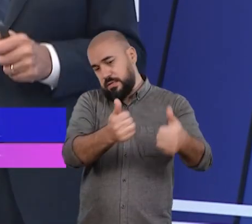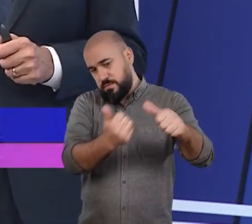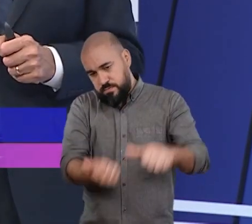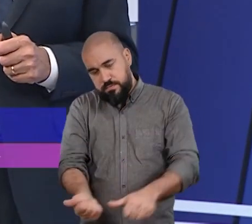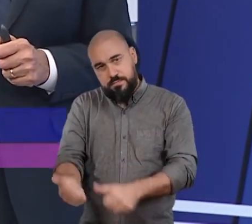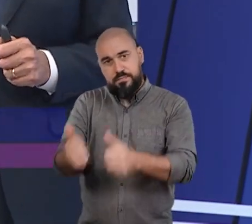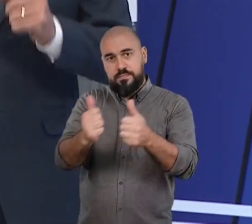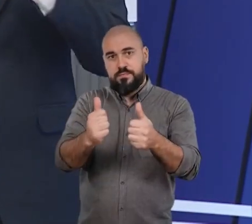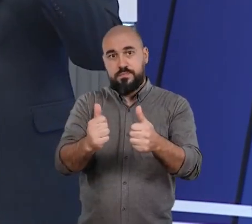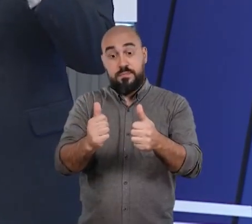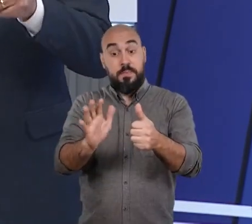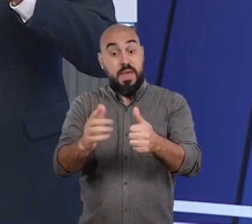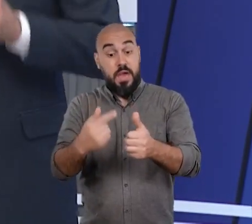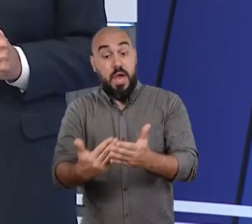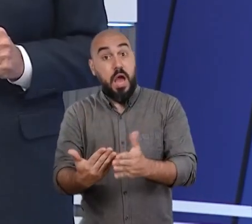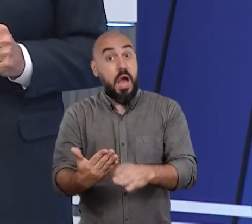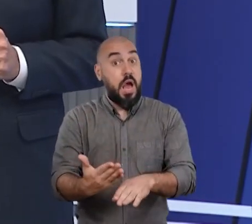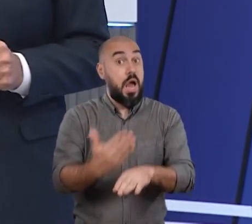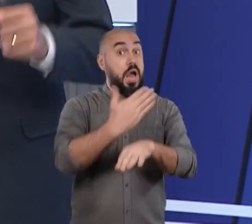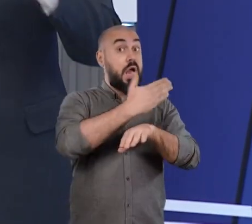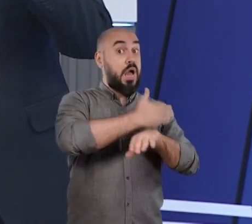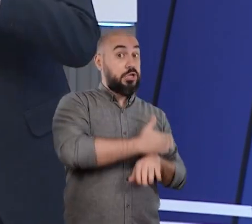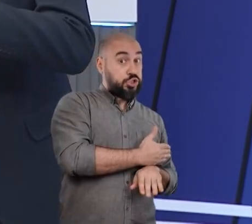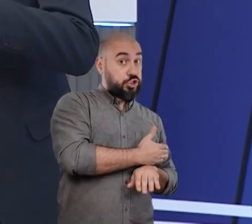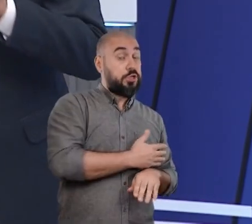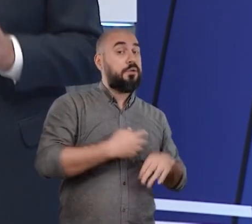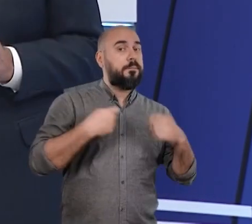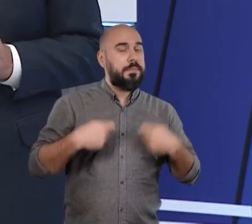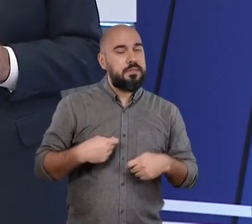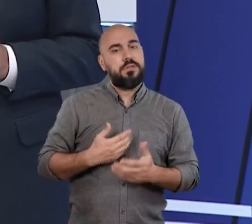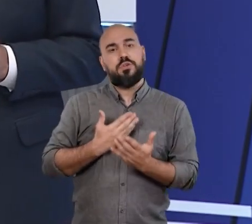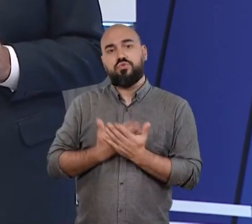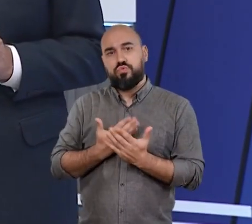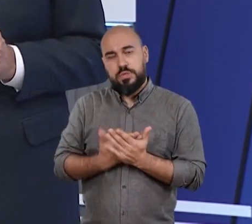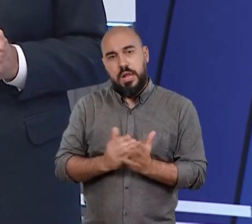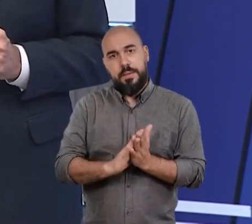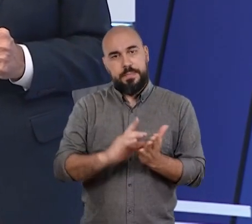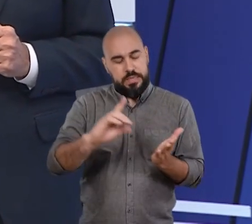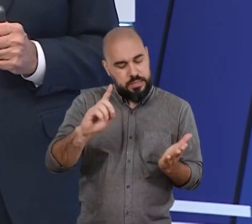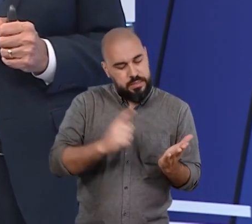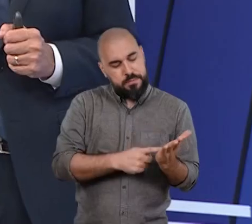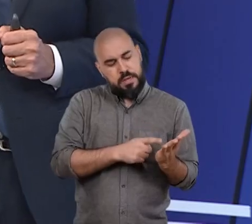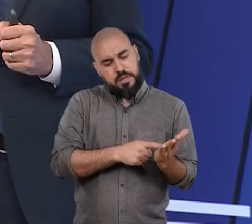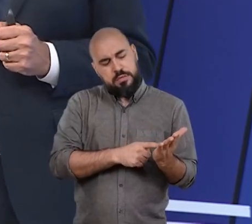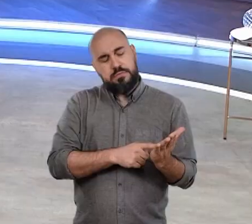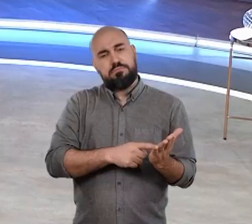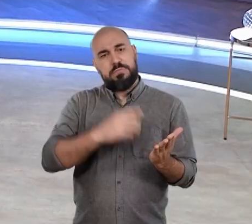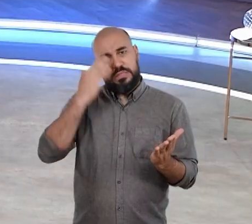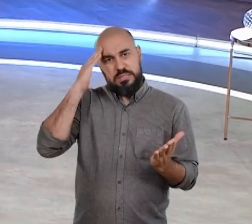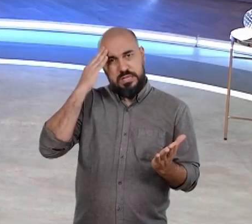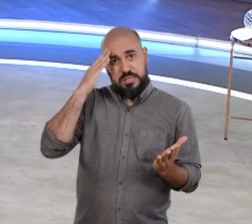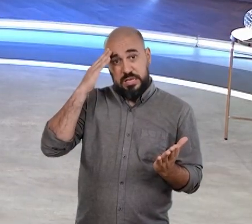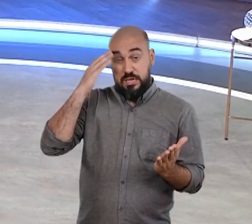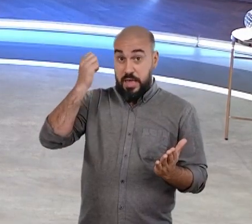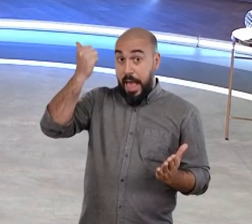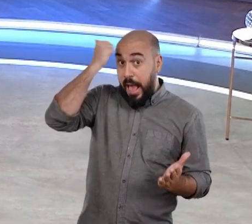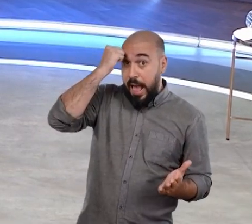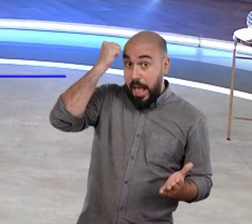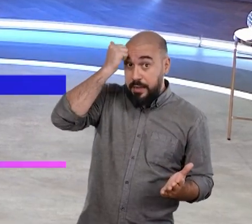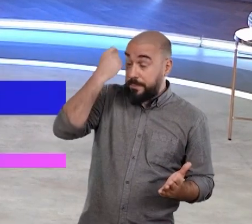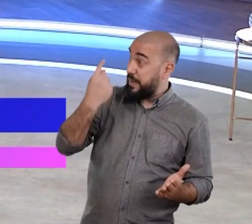a Bíblia, compreender a palavra do Senhor e viver de acordo com a revelação. O meu